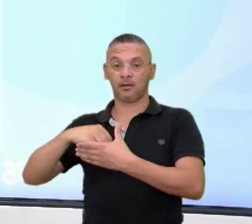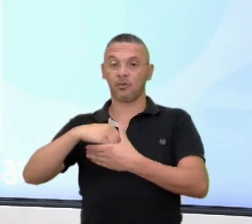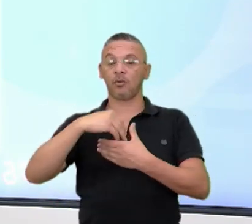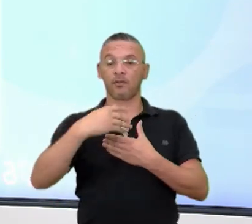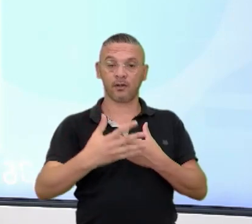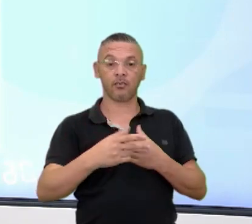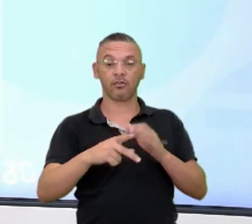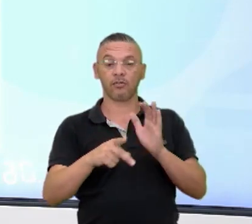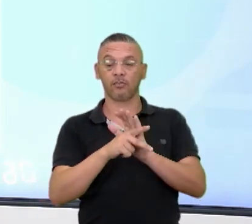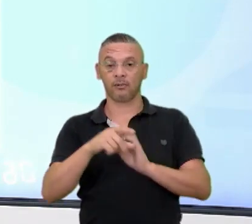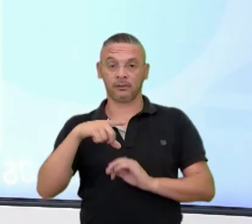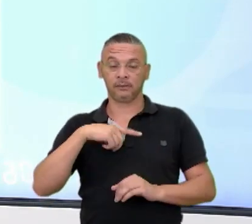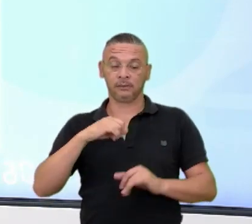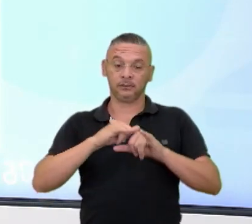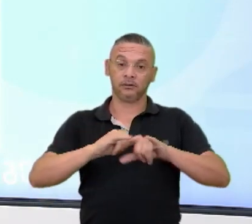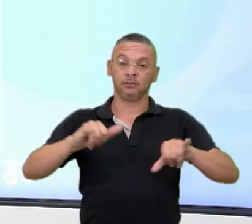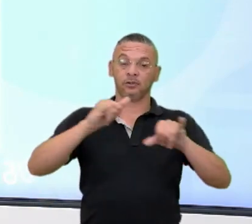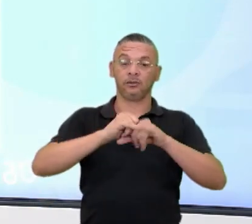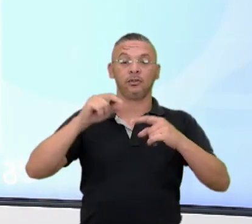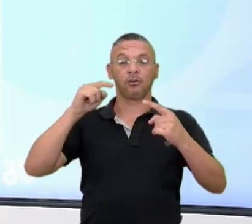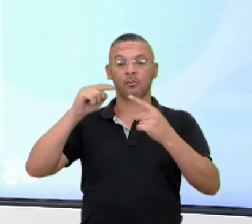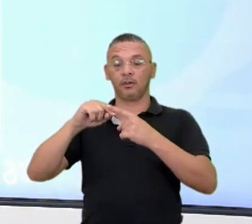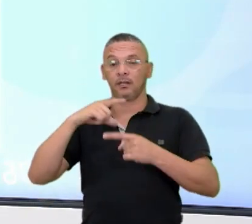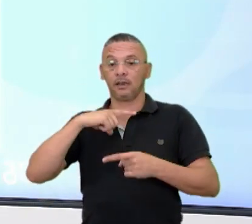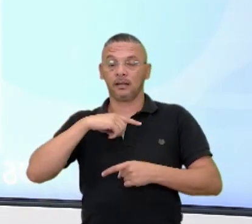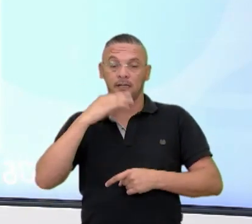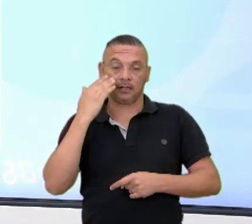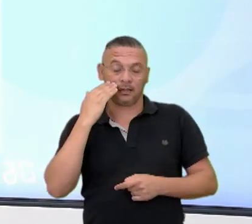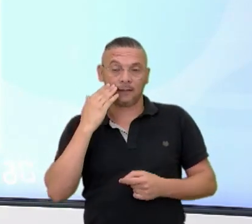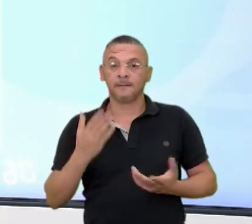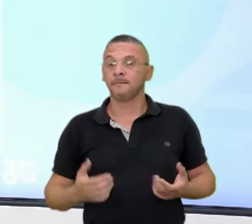ecos. Ela é um fenômeno causado pelas